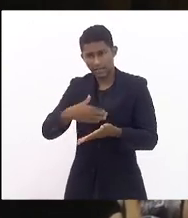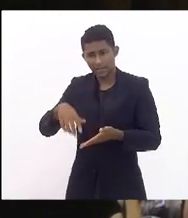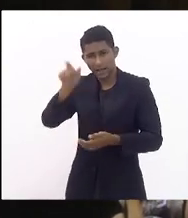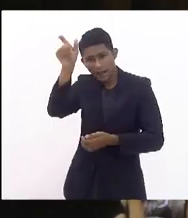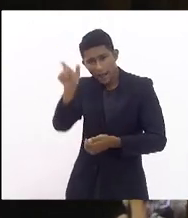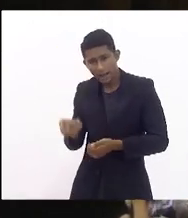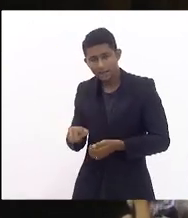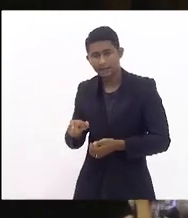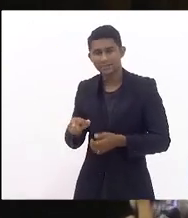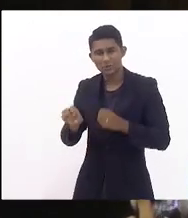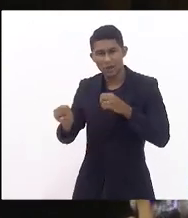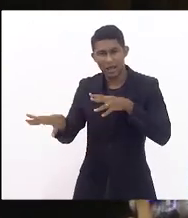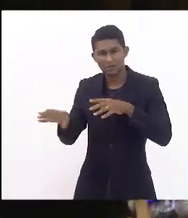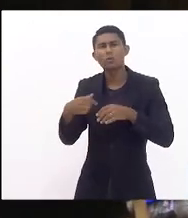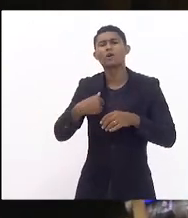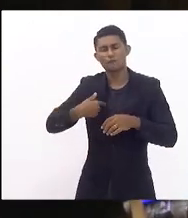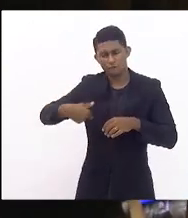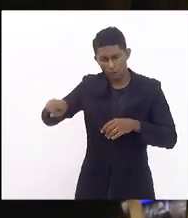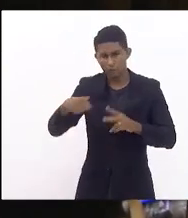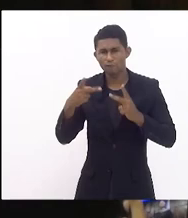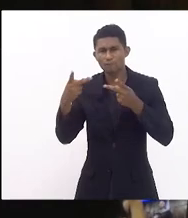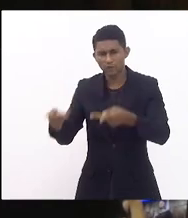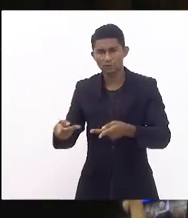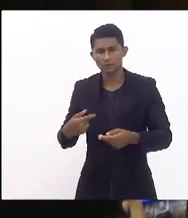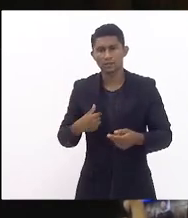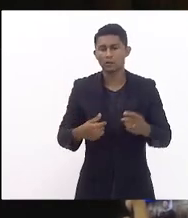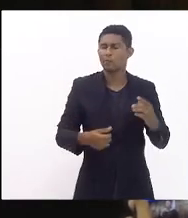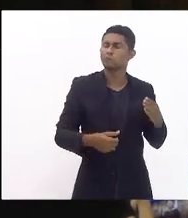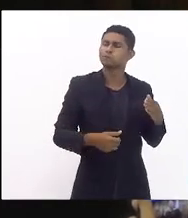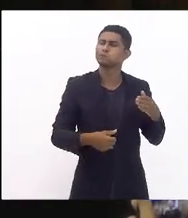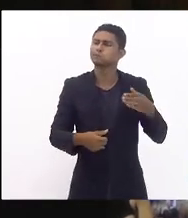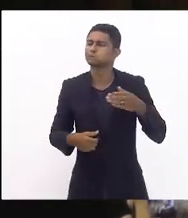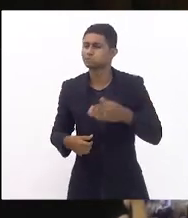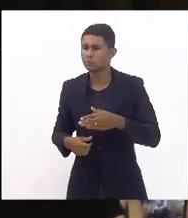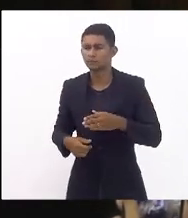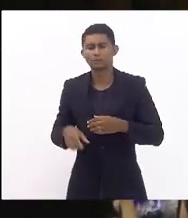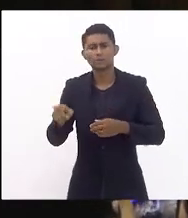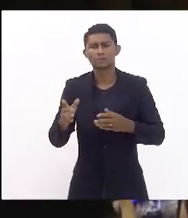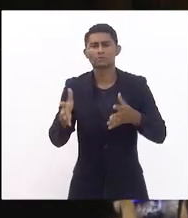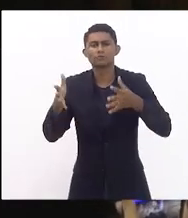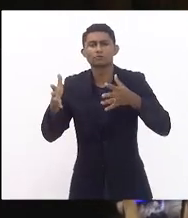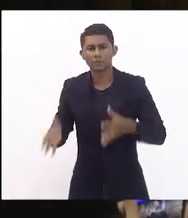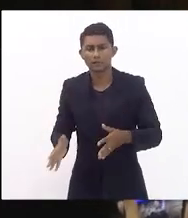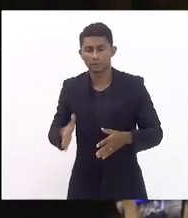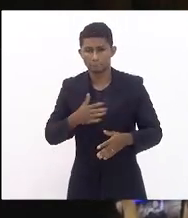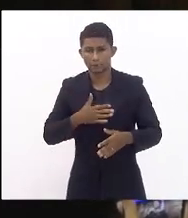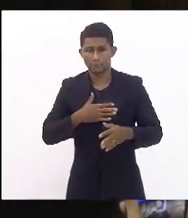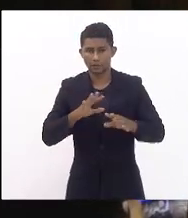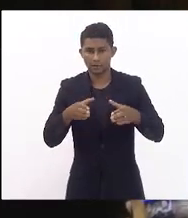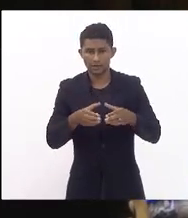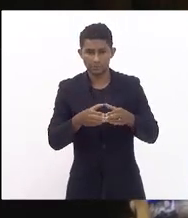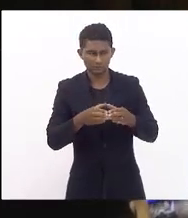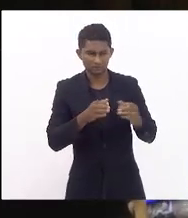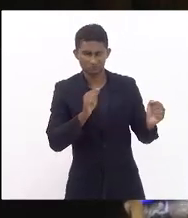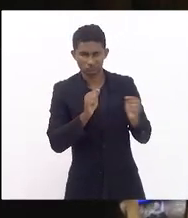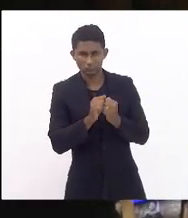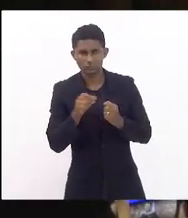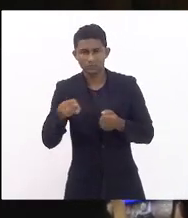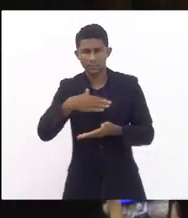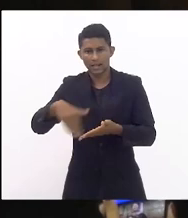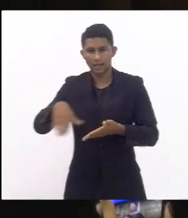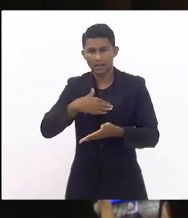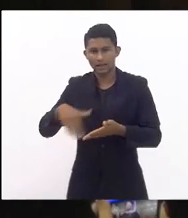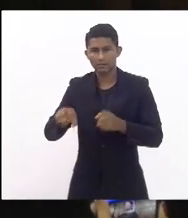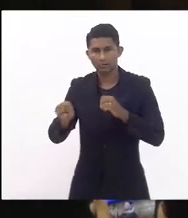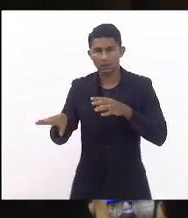educação. E eu fui até a Secretaria de Educação. E quando eu cheguei com a minha equipe na secretaria,